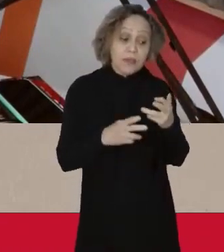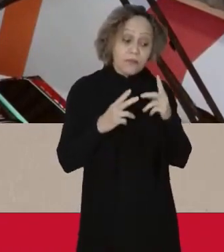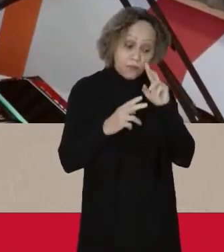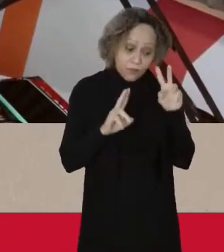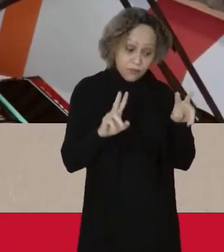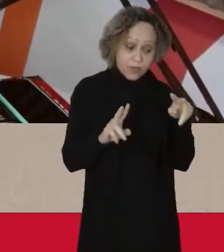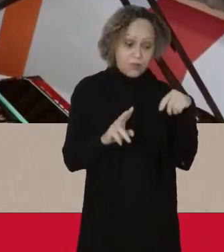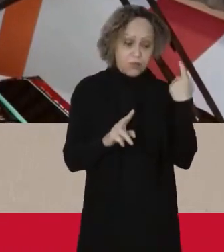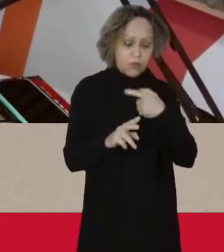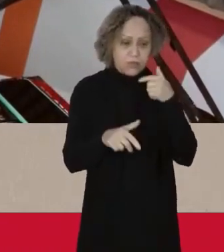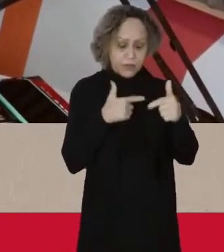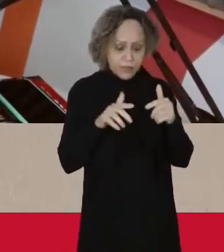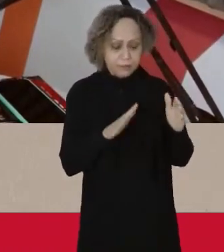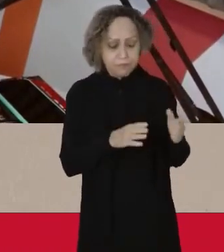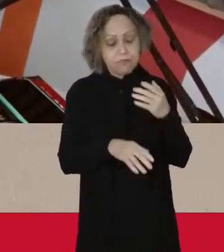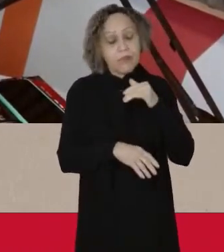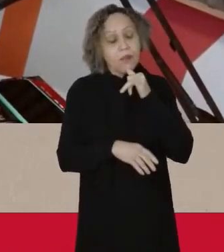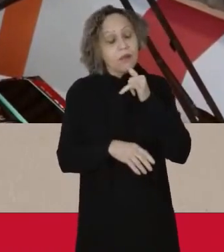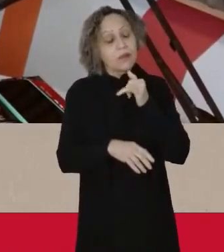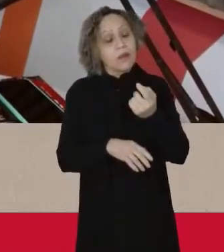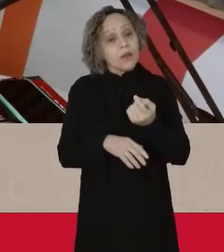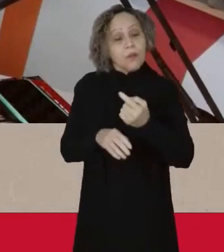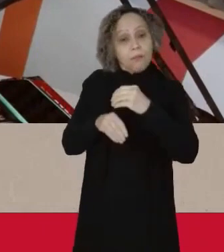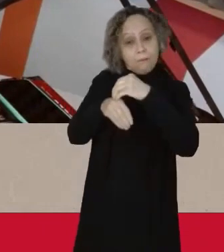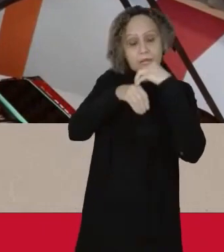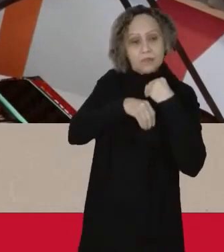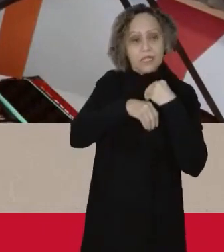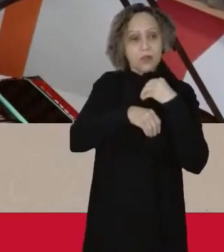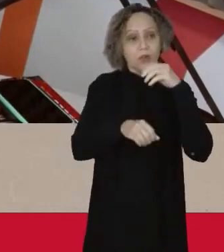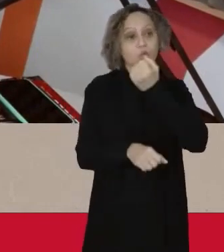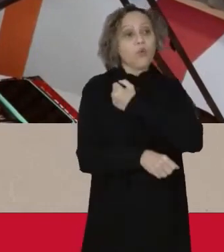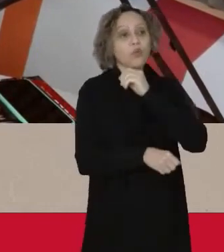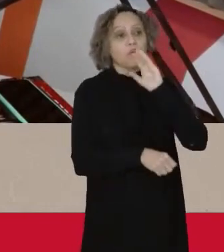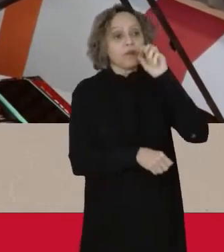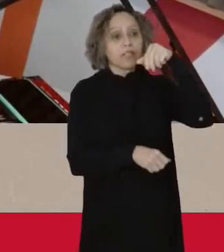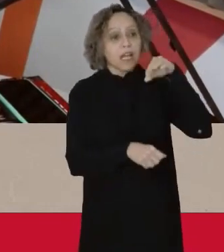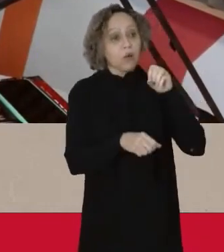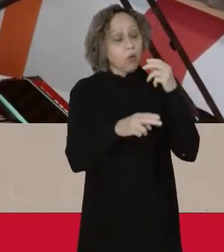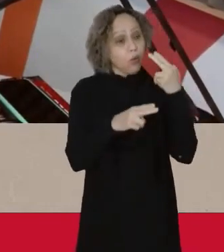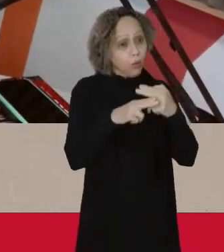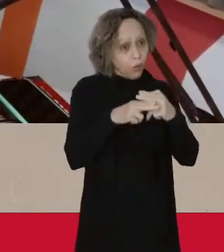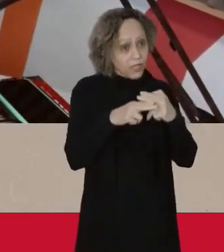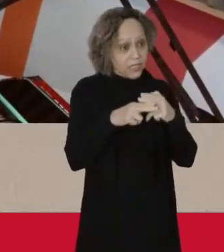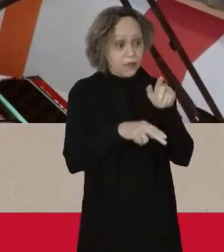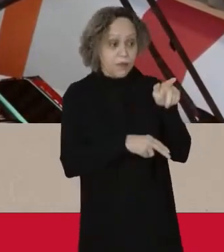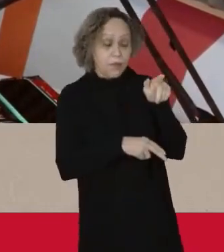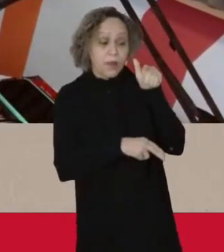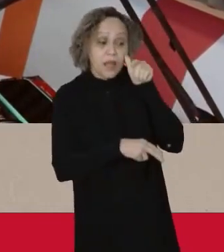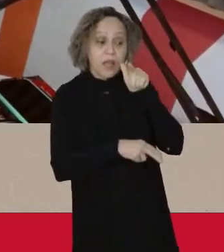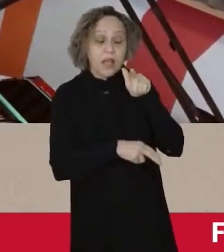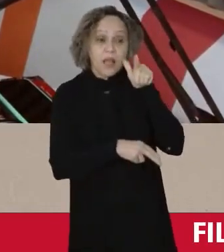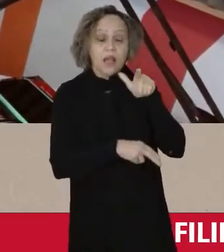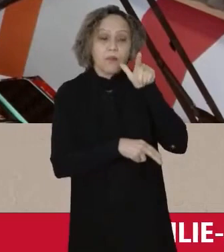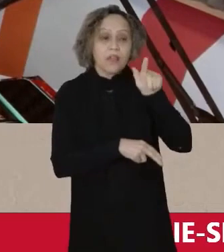da produção, o número da conta e se a senhora permitir, eu divulgo também o seu contato de WhatsApp aqui no chat do YouTube para quem